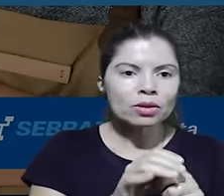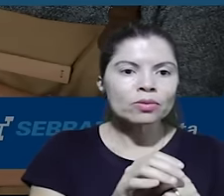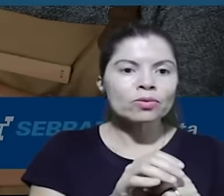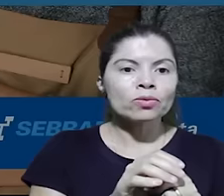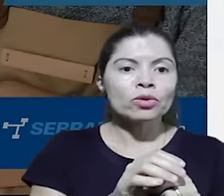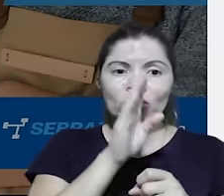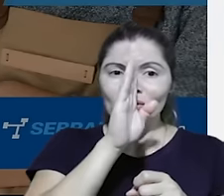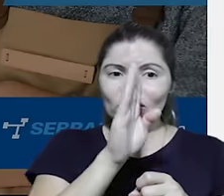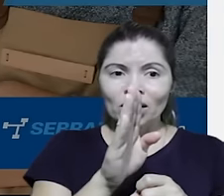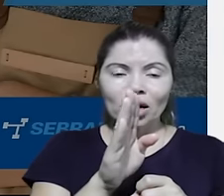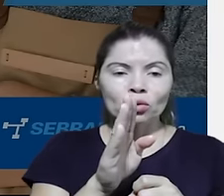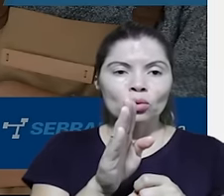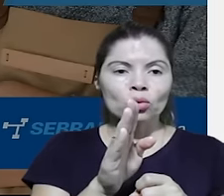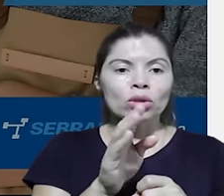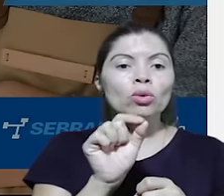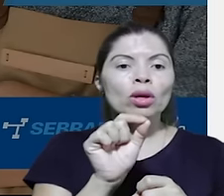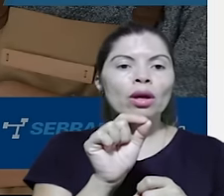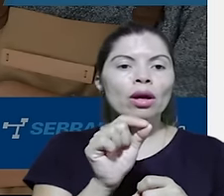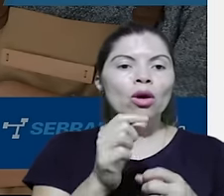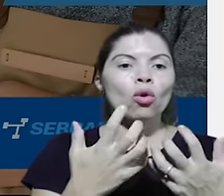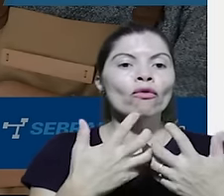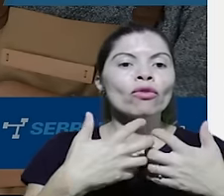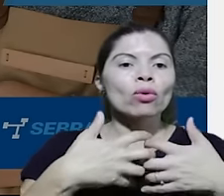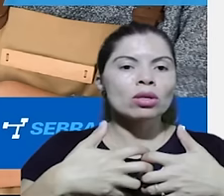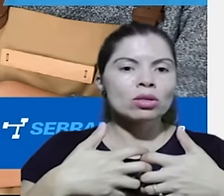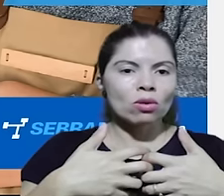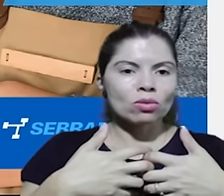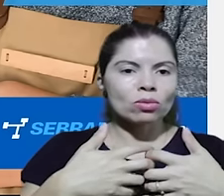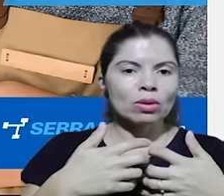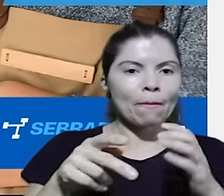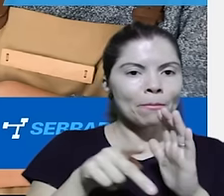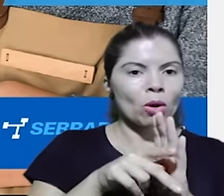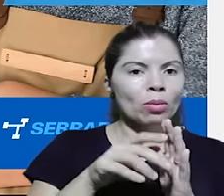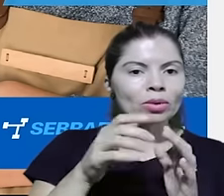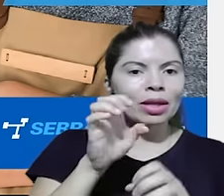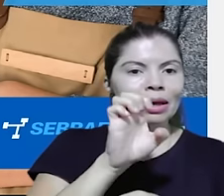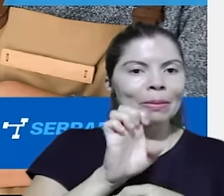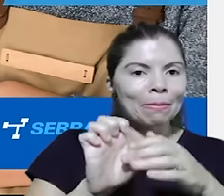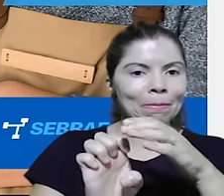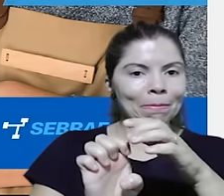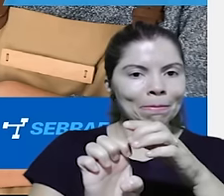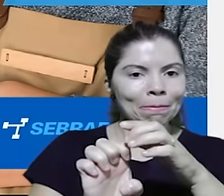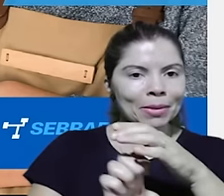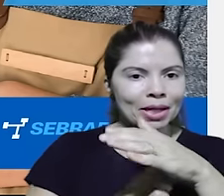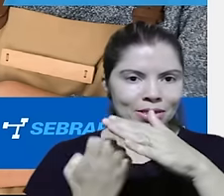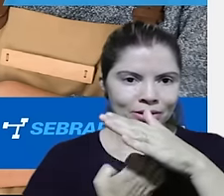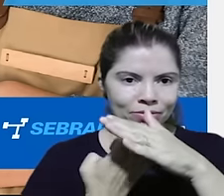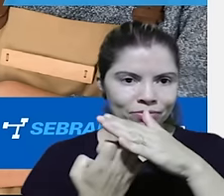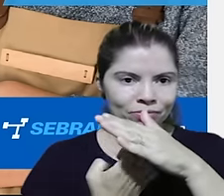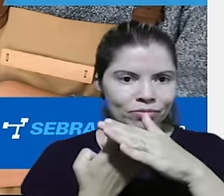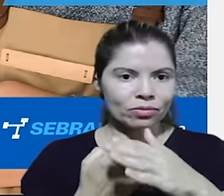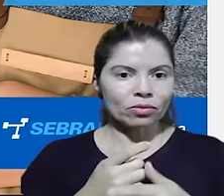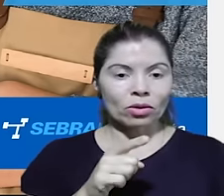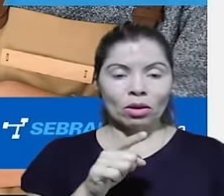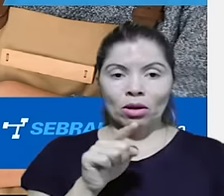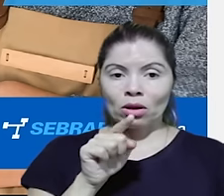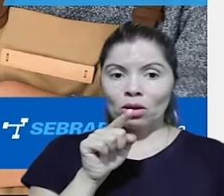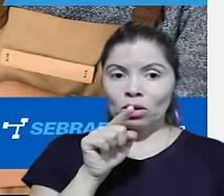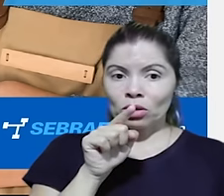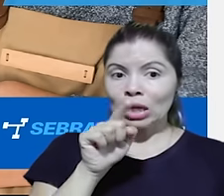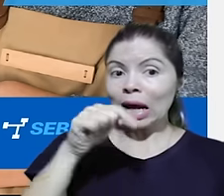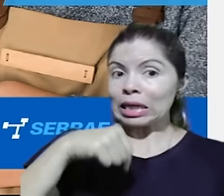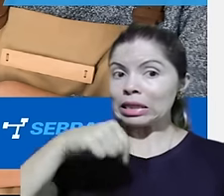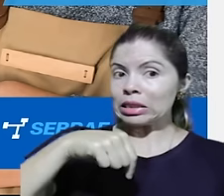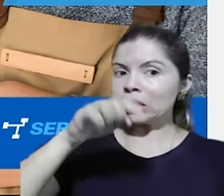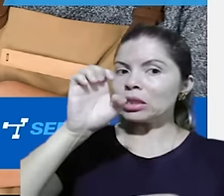vai direto em configurações da empresa nas configurações da empresa você produtor rural não do Estado de São